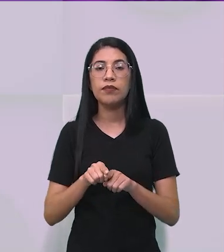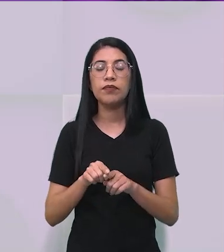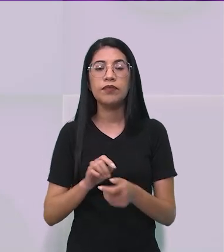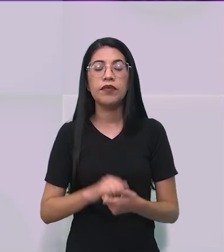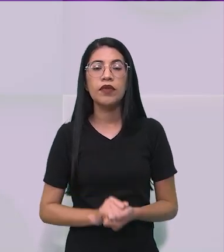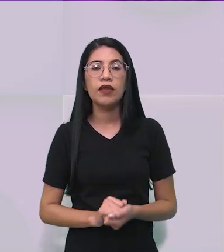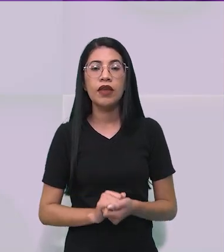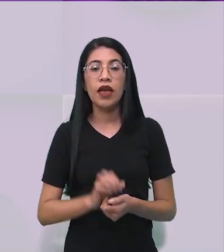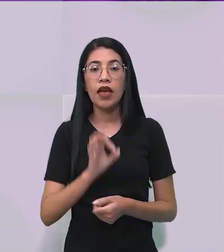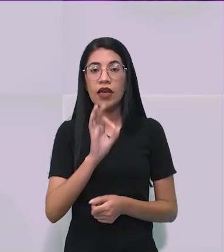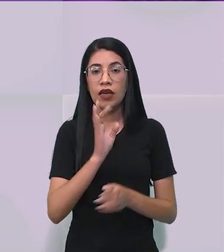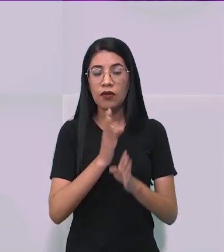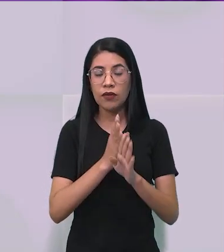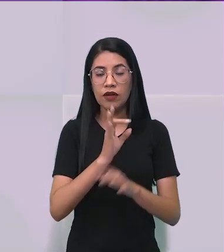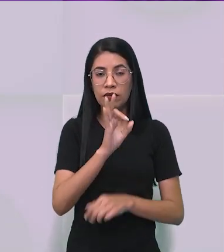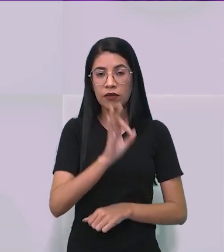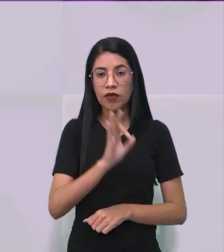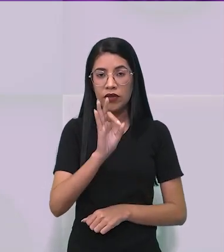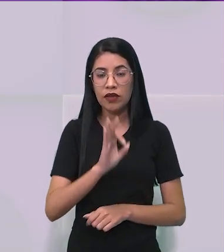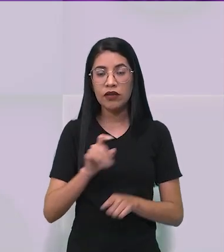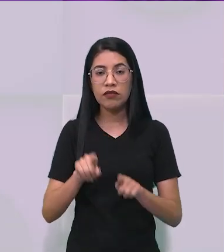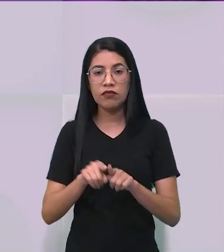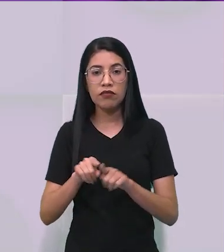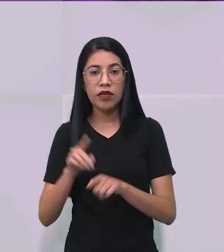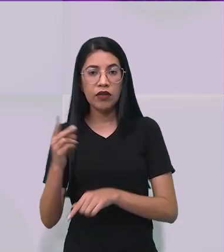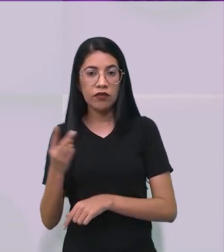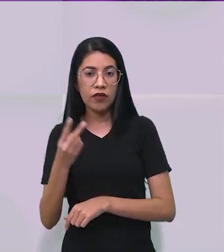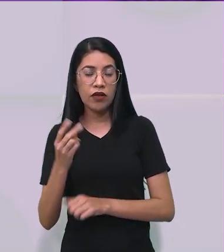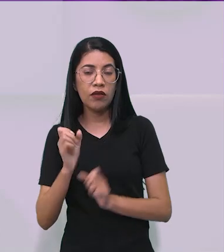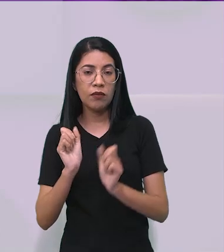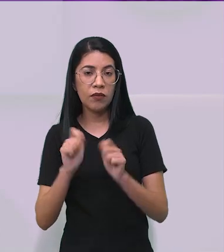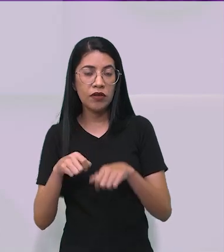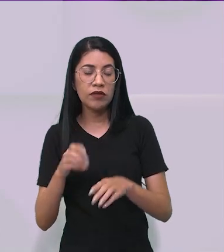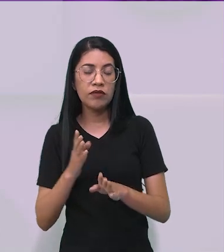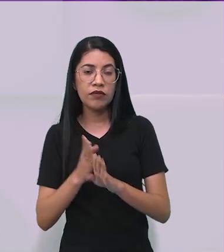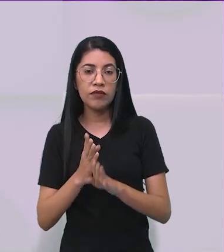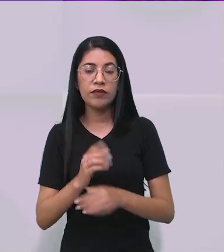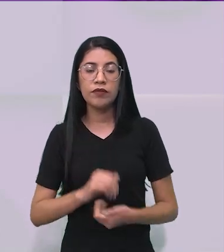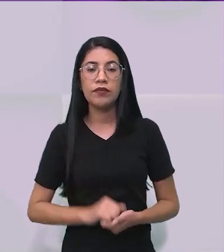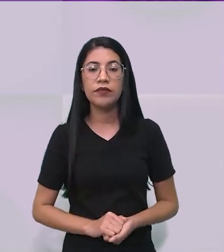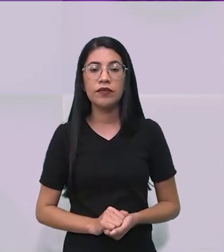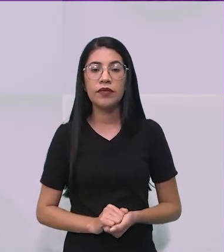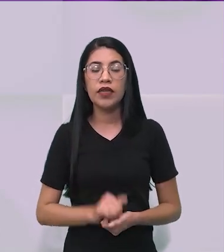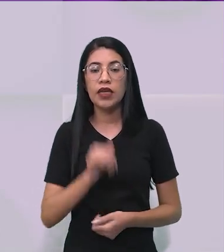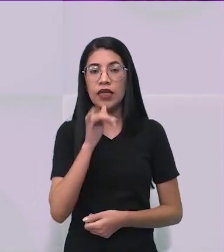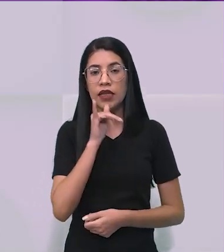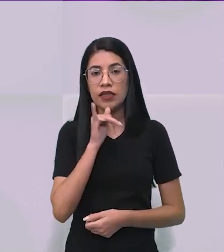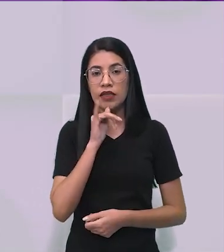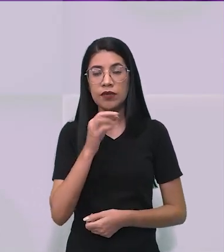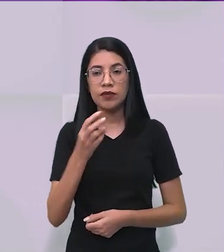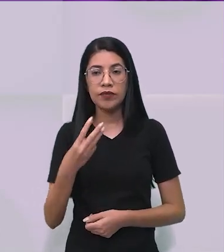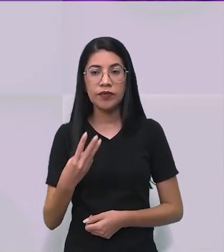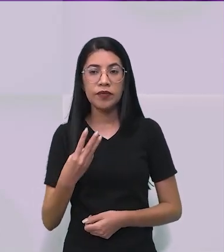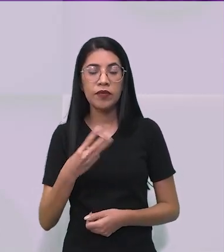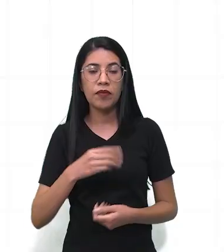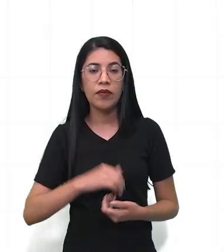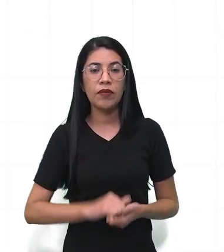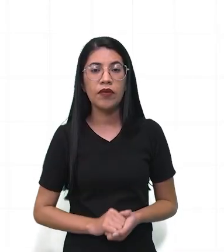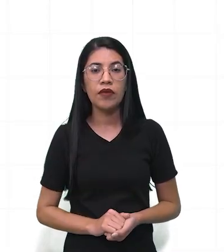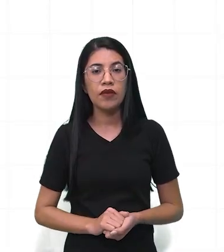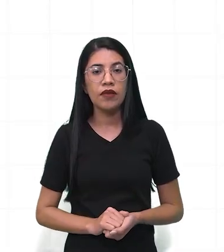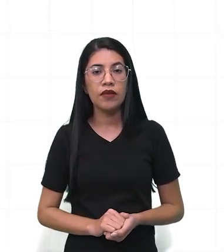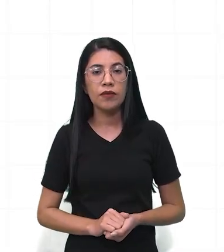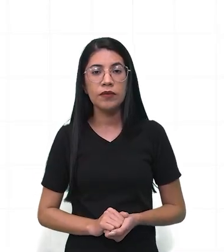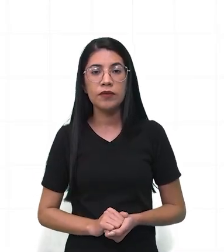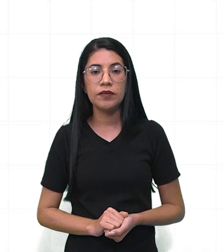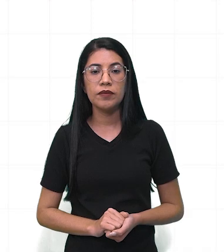encontrando também o valor, tá ok? Vamos a mais um exemplo para que a gente possa praticar essas formas de transformação, de cálculo